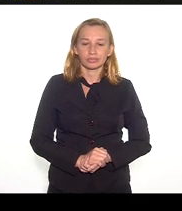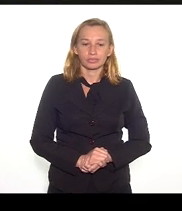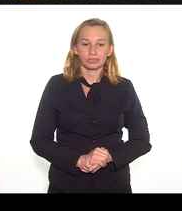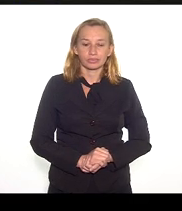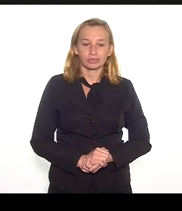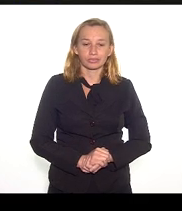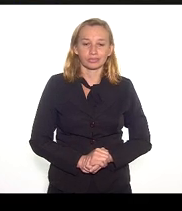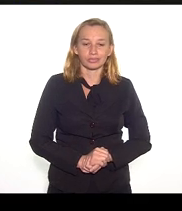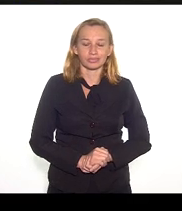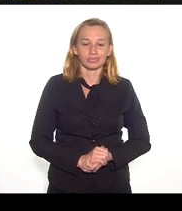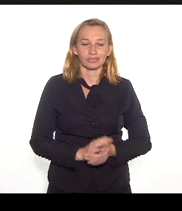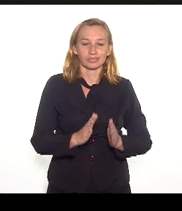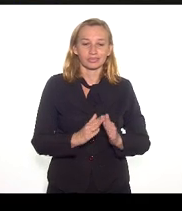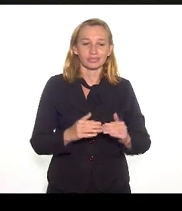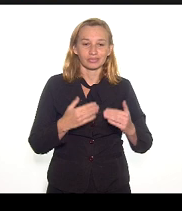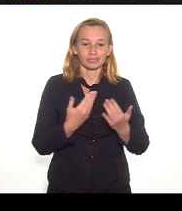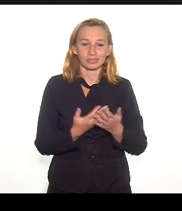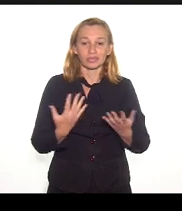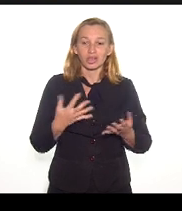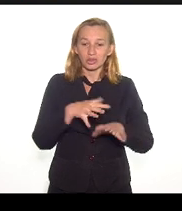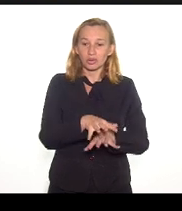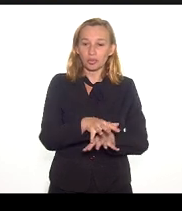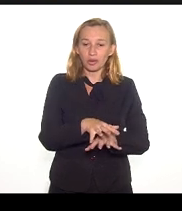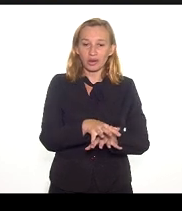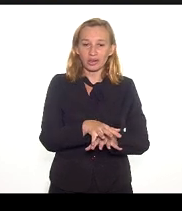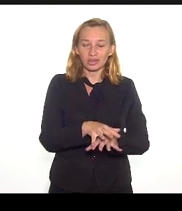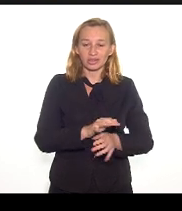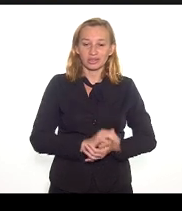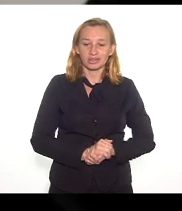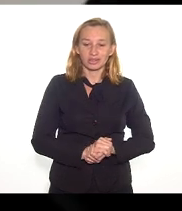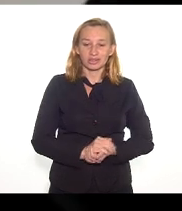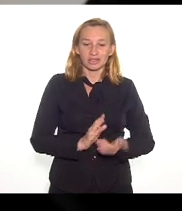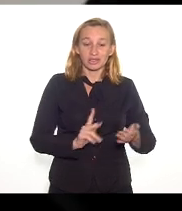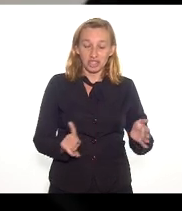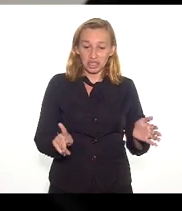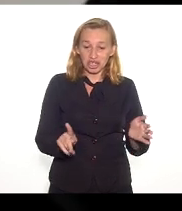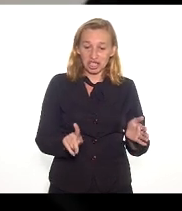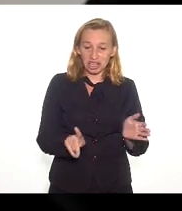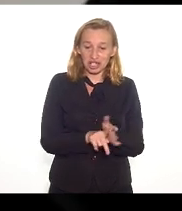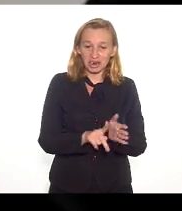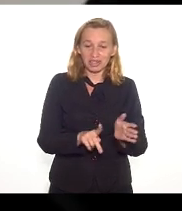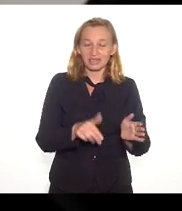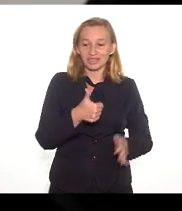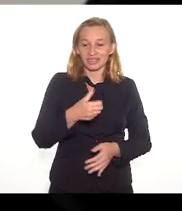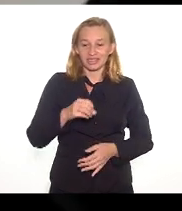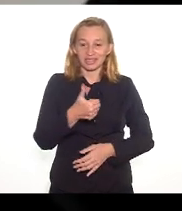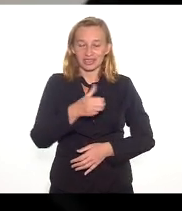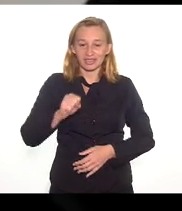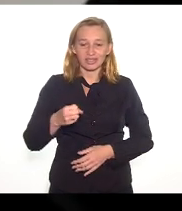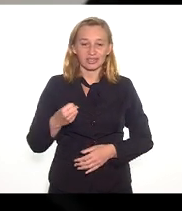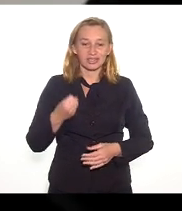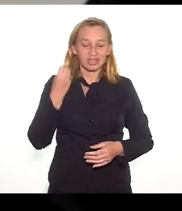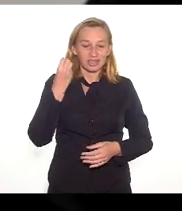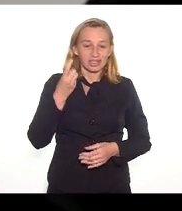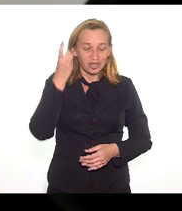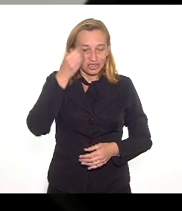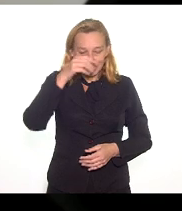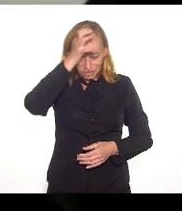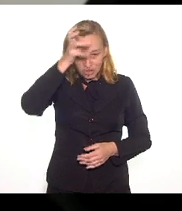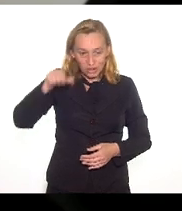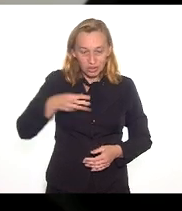Há sobre a mesa pedido de inclusão projeto de resolução 810 de 18, deputada Tia Ju. Senhores que aprovam a lei, como estão